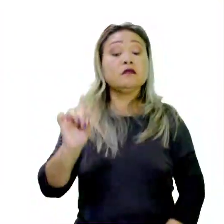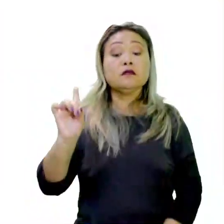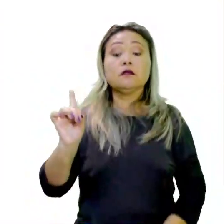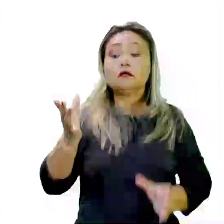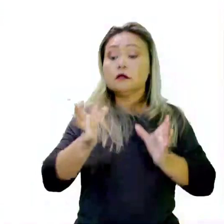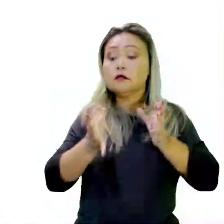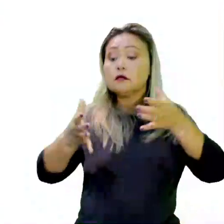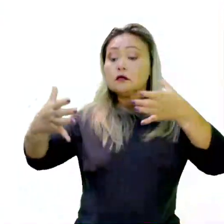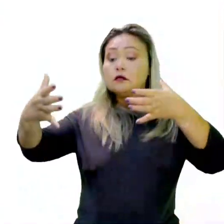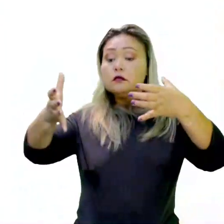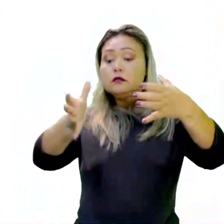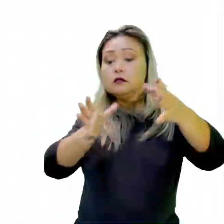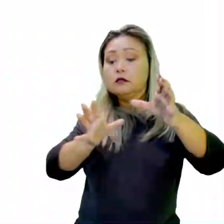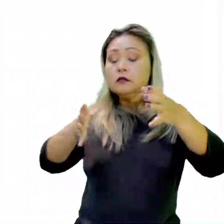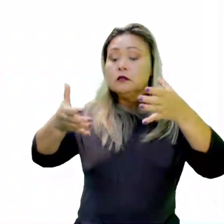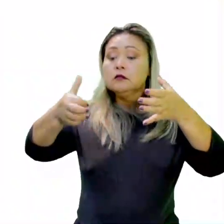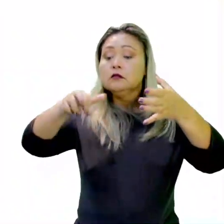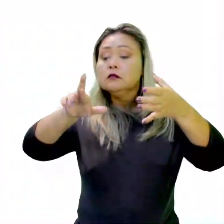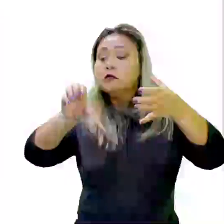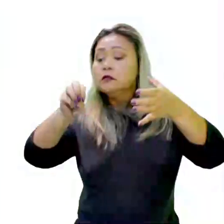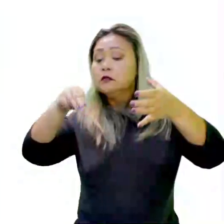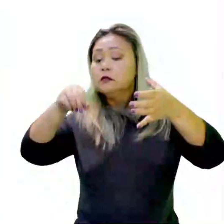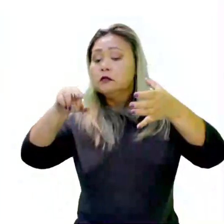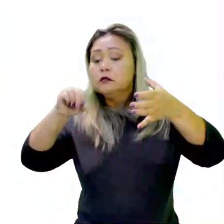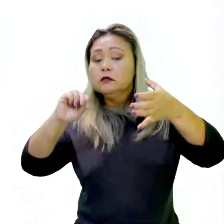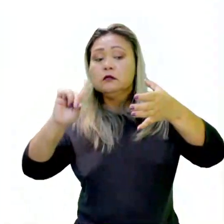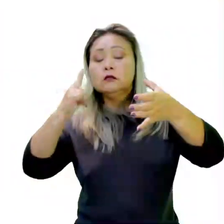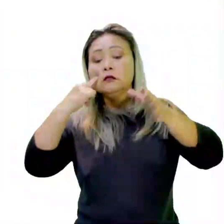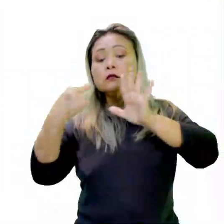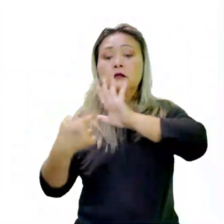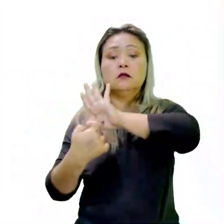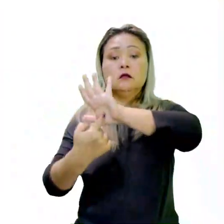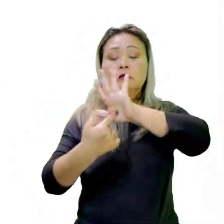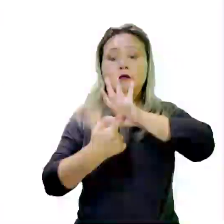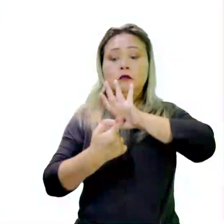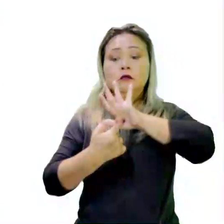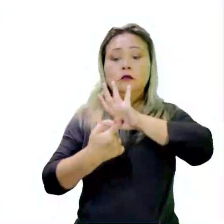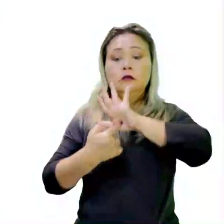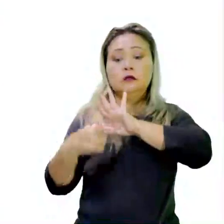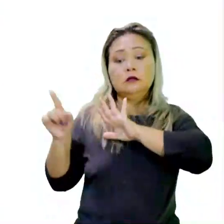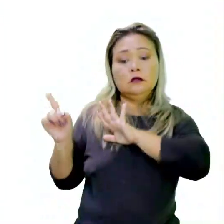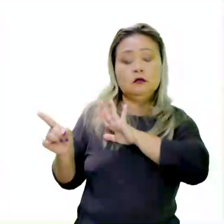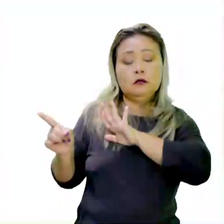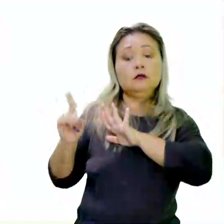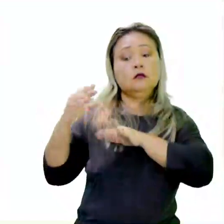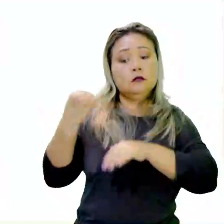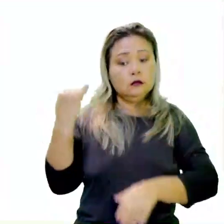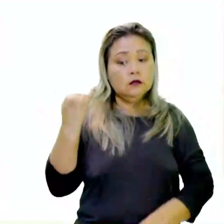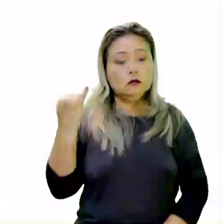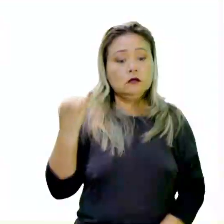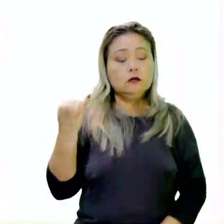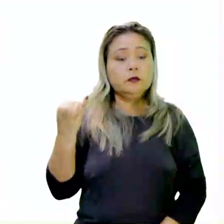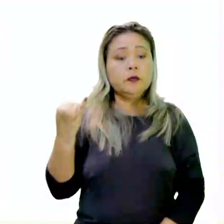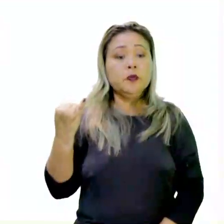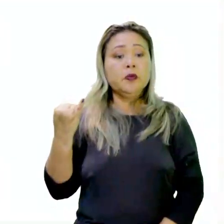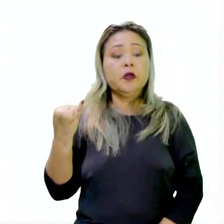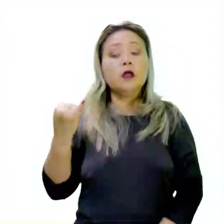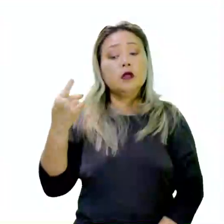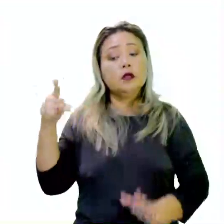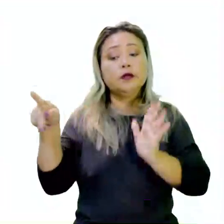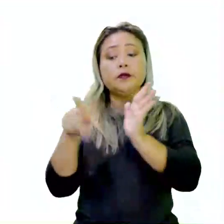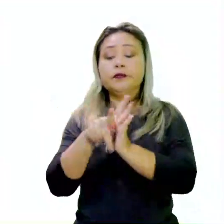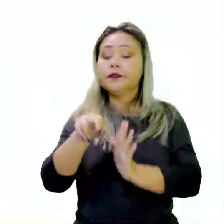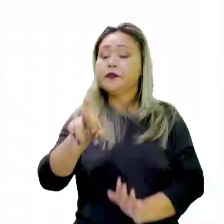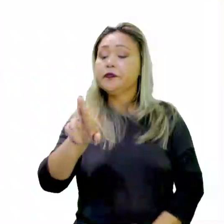Coliseu Romano, ainda falando da arte romana, só apresentando aí esse monumento muito importante de